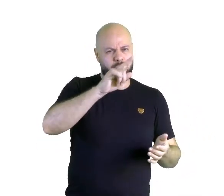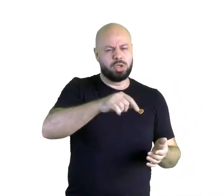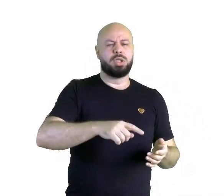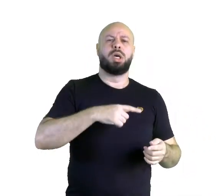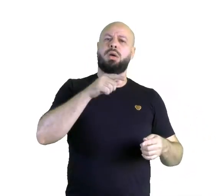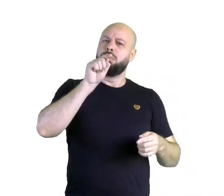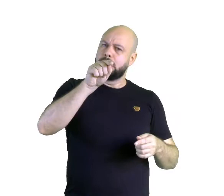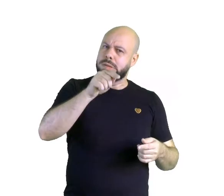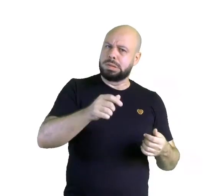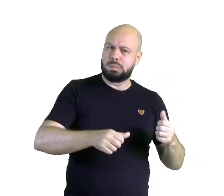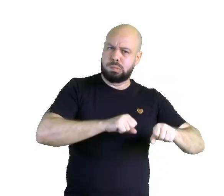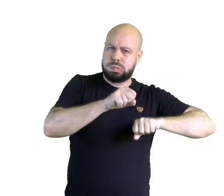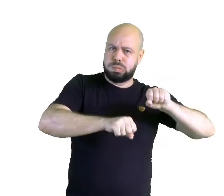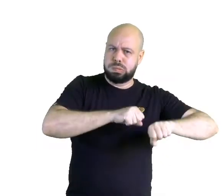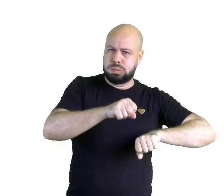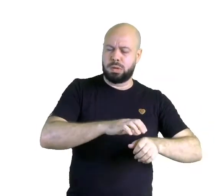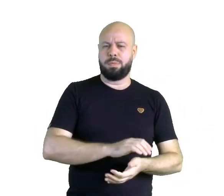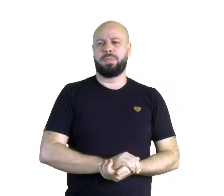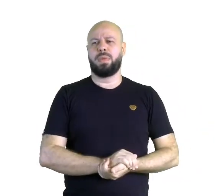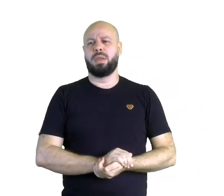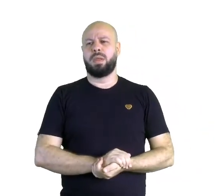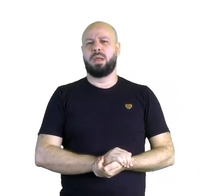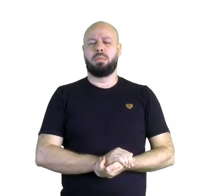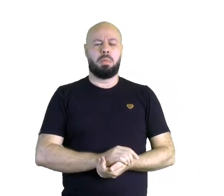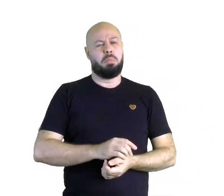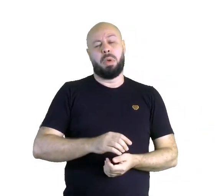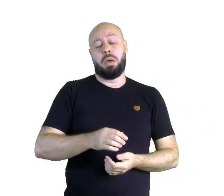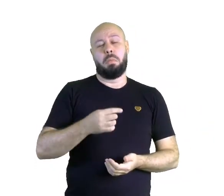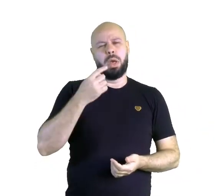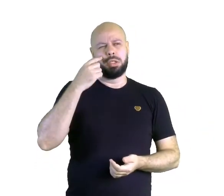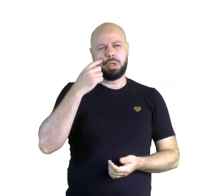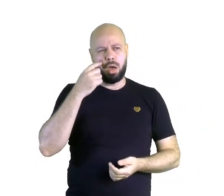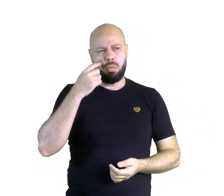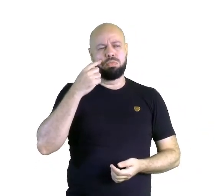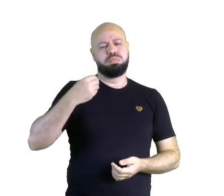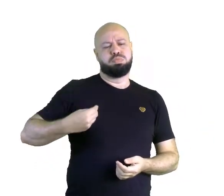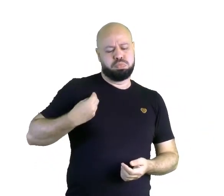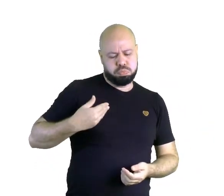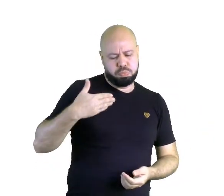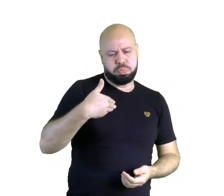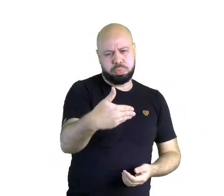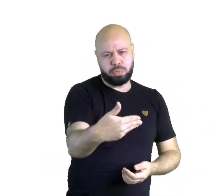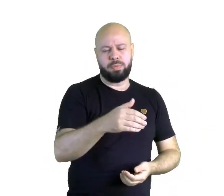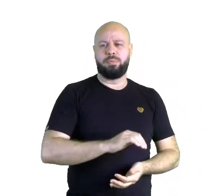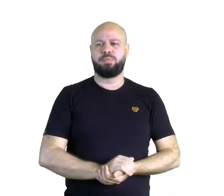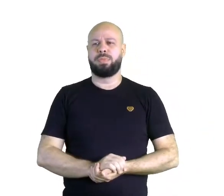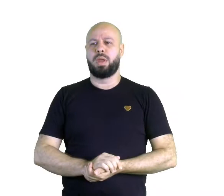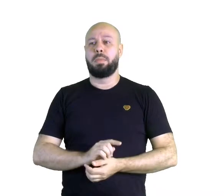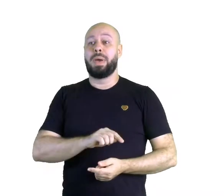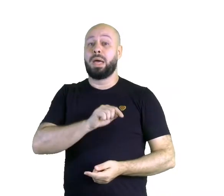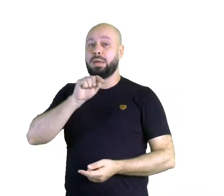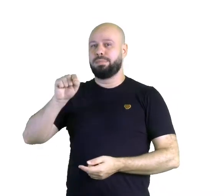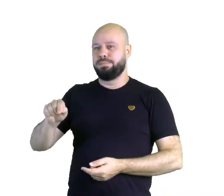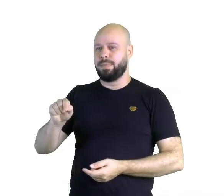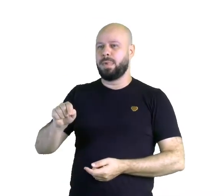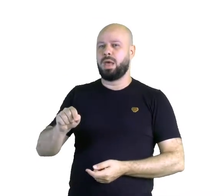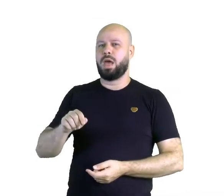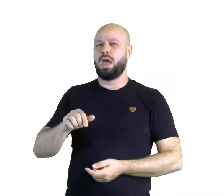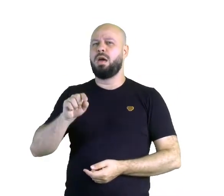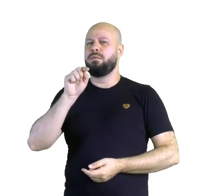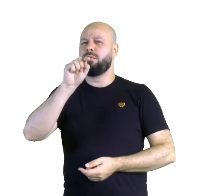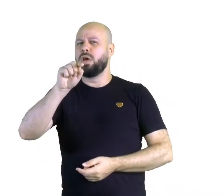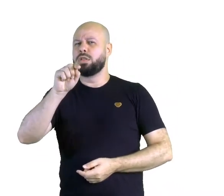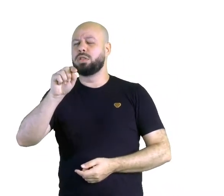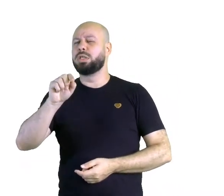bicicleta, dá a entender que isso faz parte da sua rotina. Agora, quando eu digo you are riding a bike, né? Você